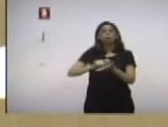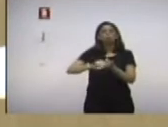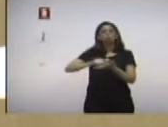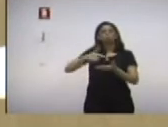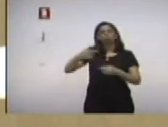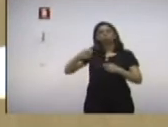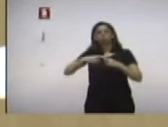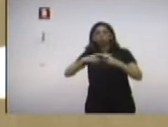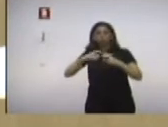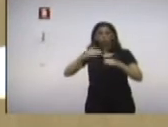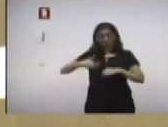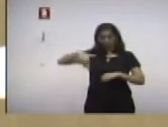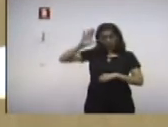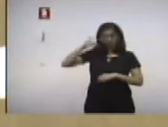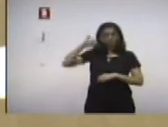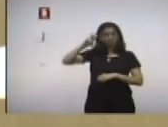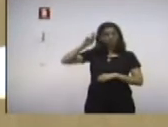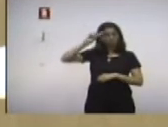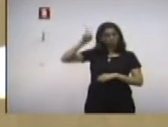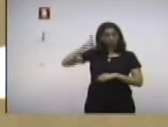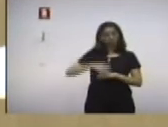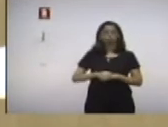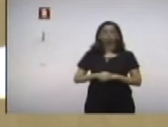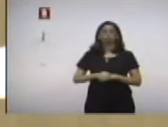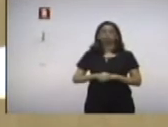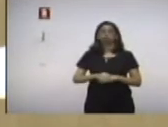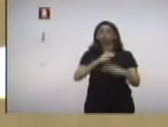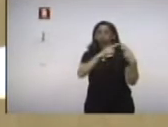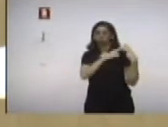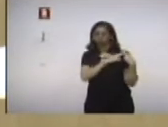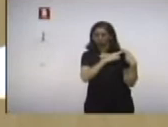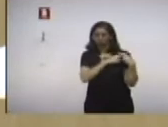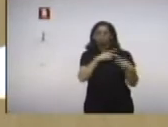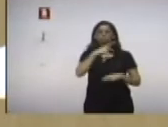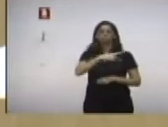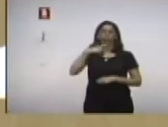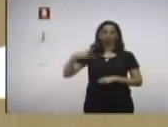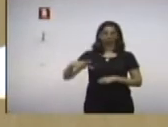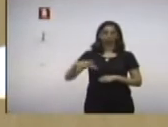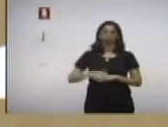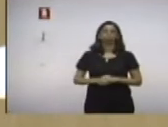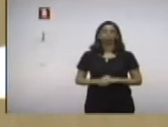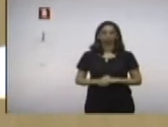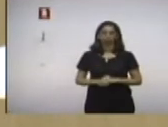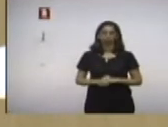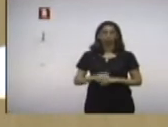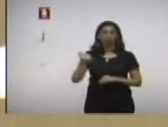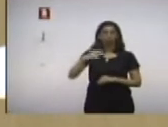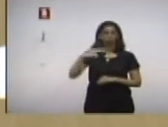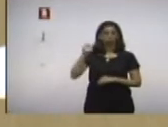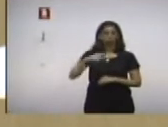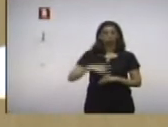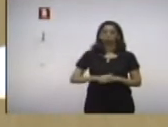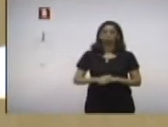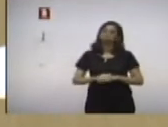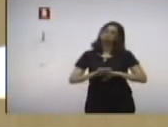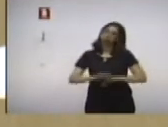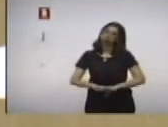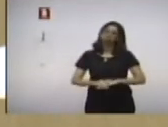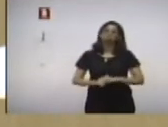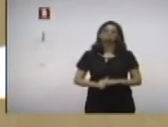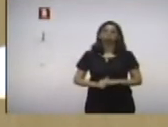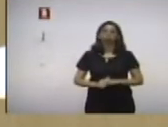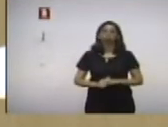dias eles passaram a ser responsabilidade do Paulínia a Previ ou seja também não está mais